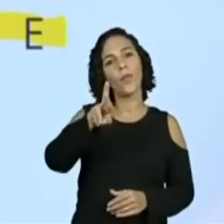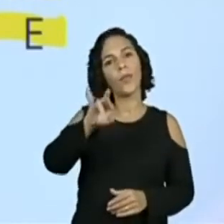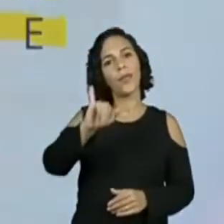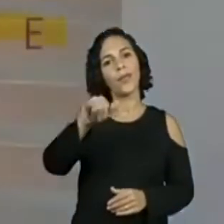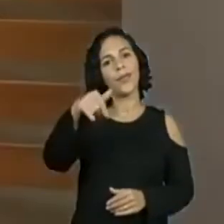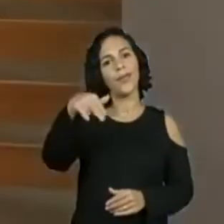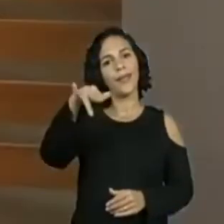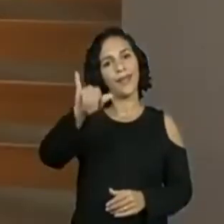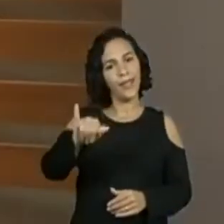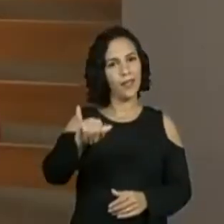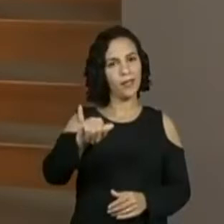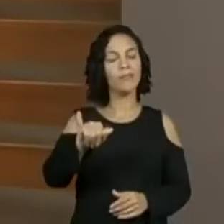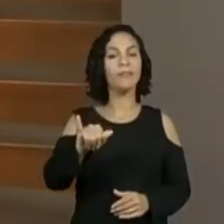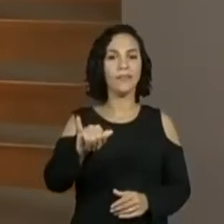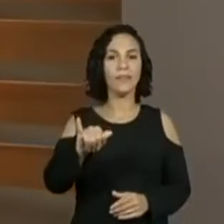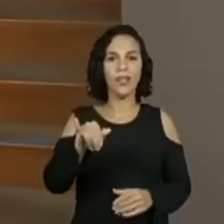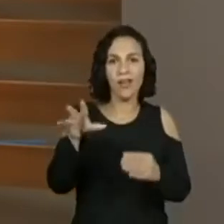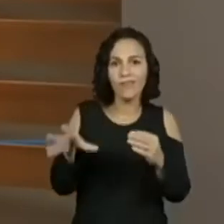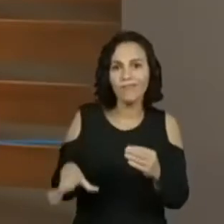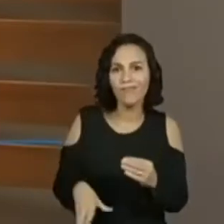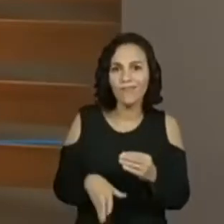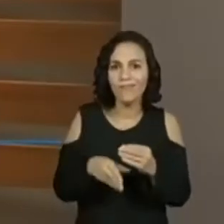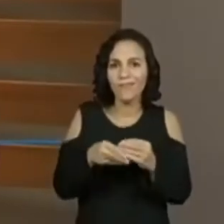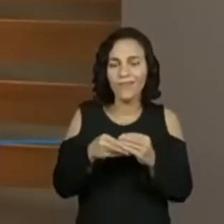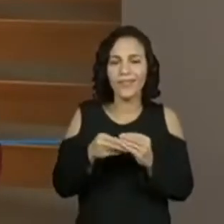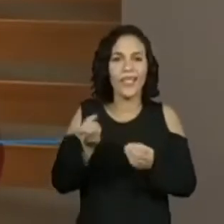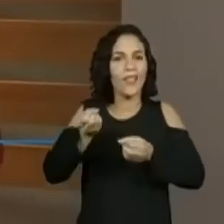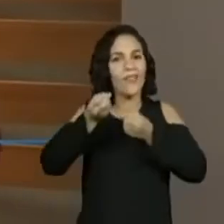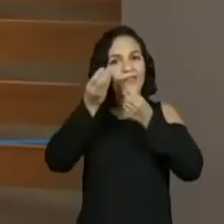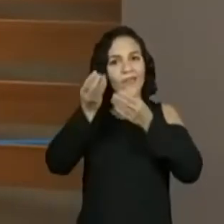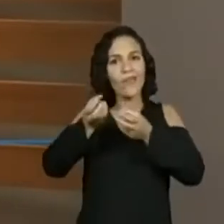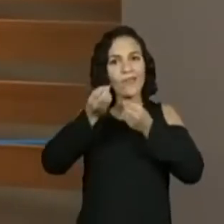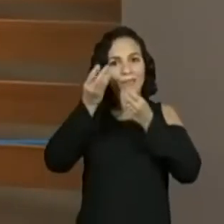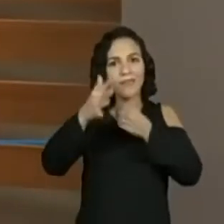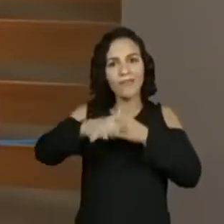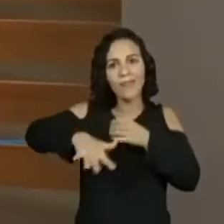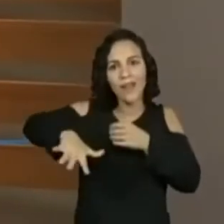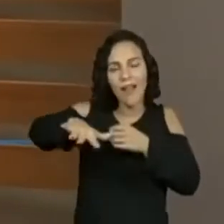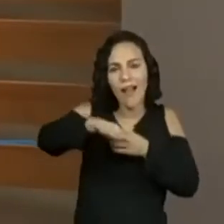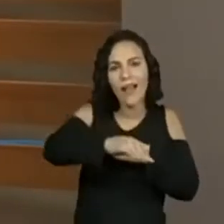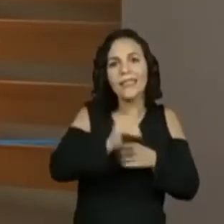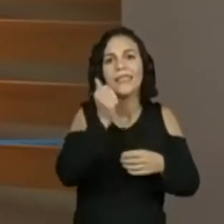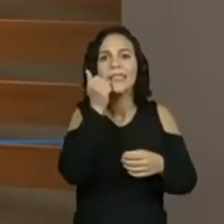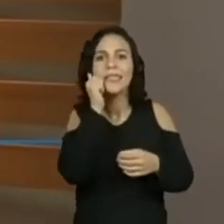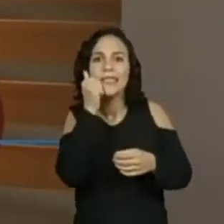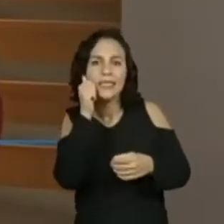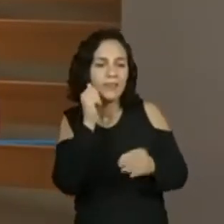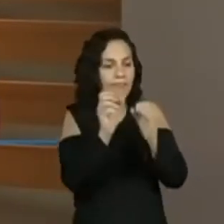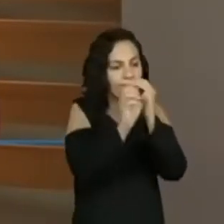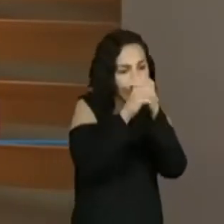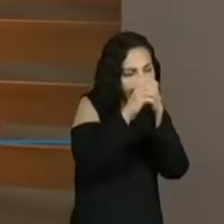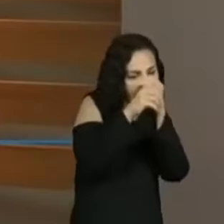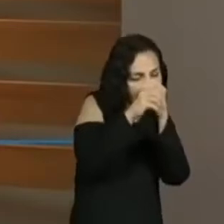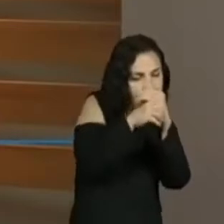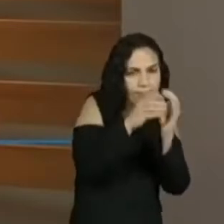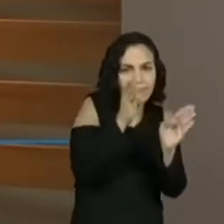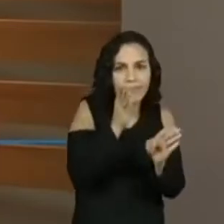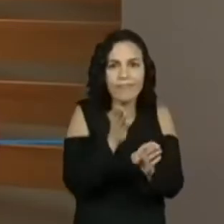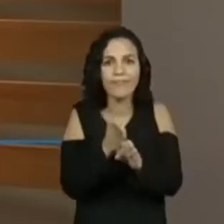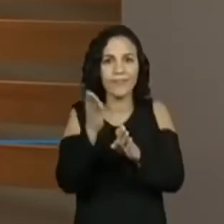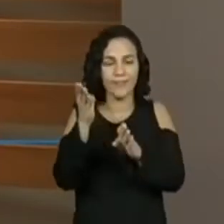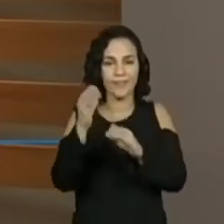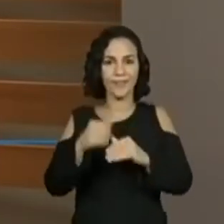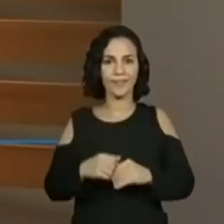informação enriquecida. Lembra aquela informação científica que vem pela ciência, que vai trazer um pouquinho mais? Como no outro,